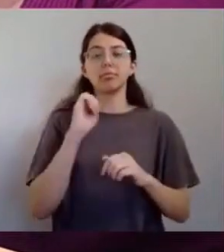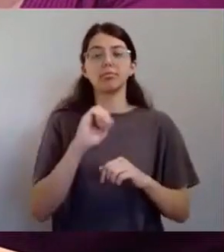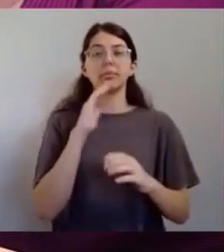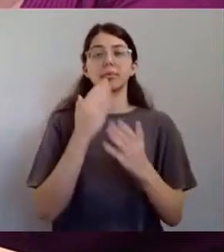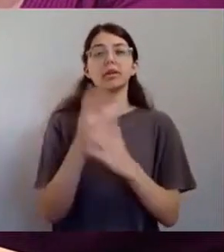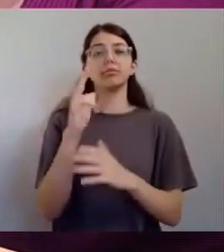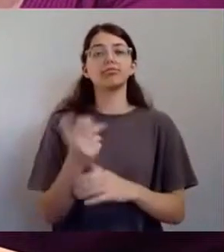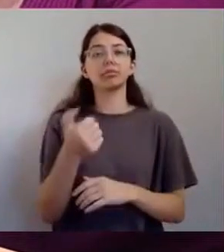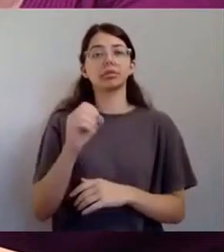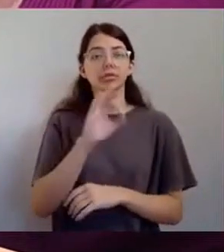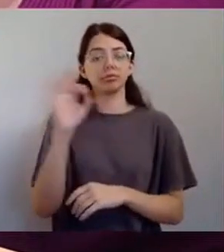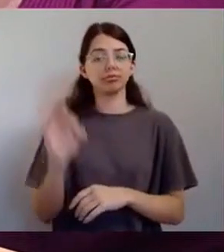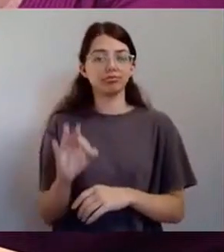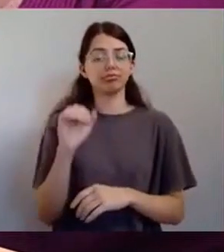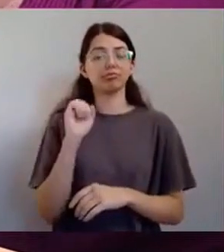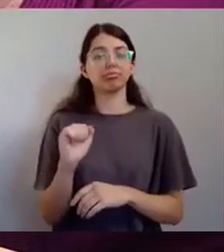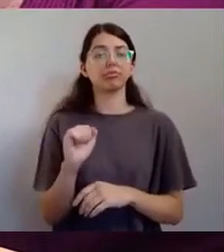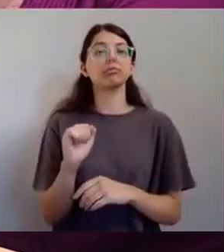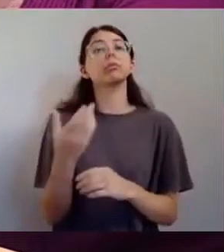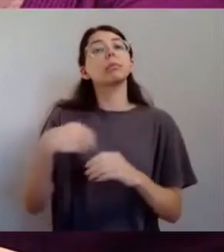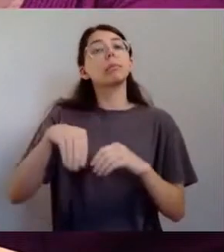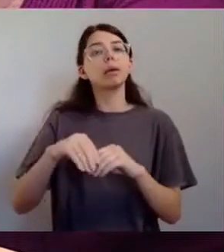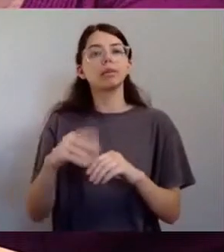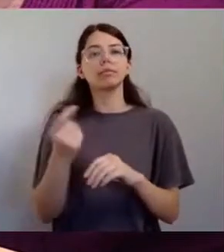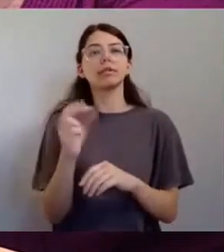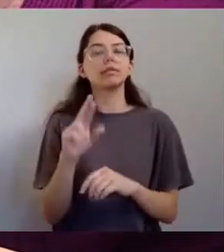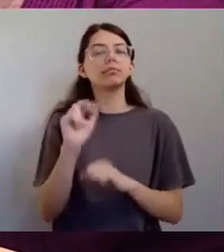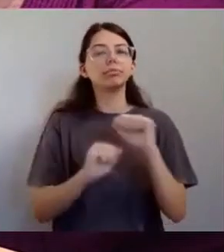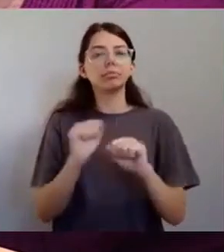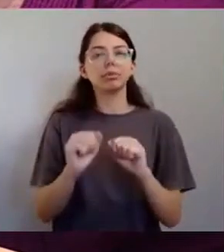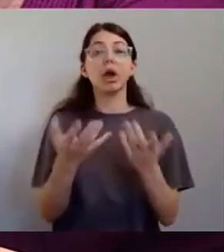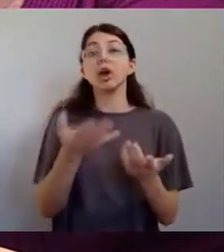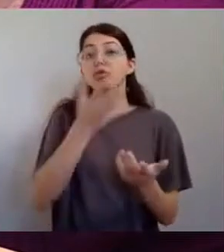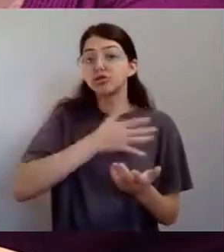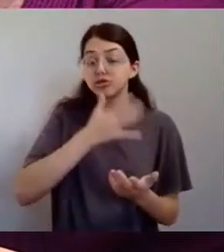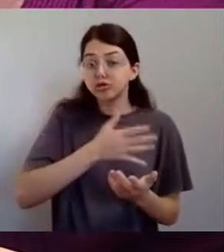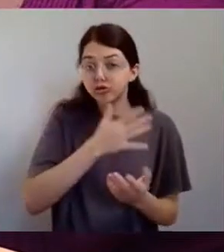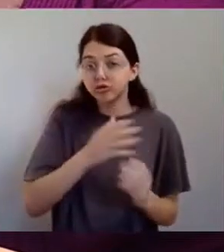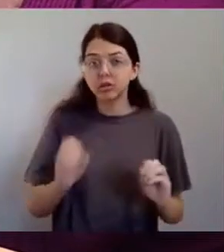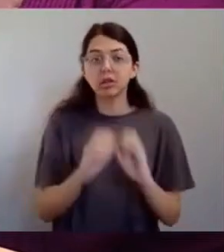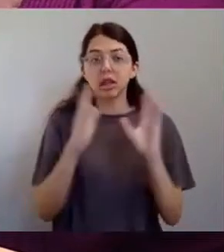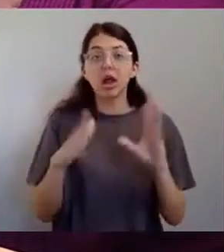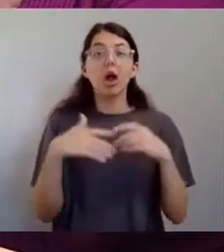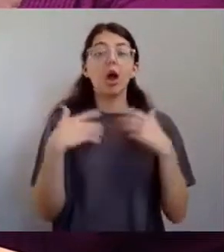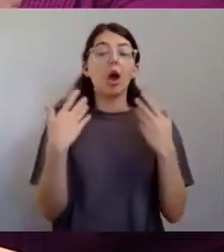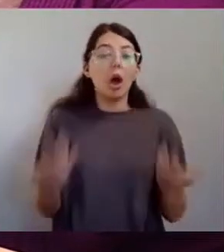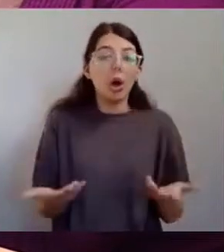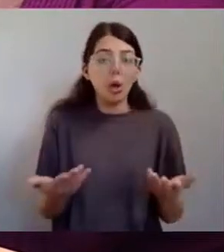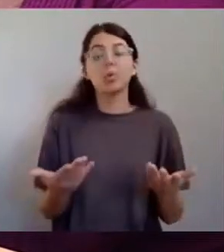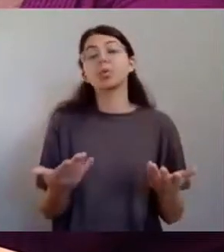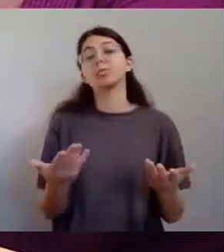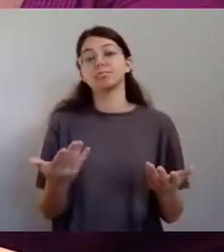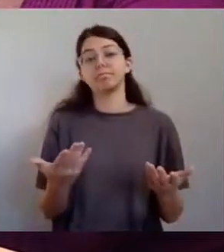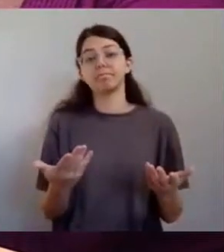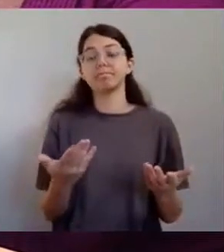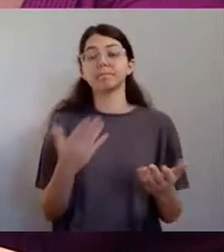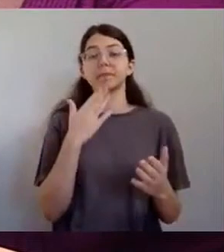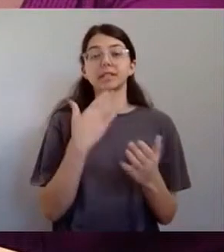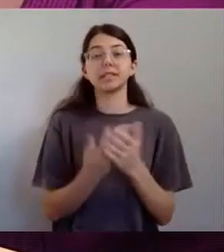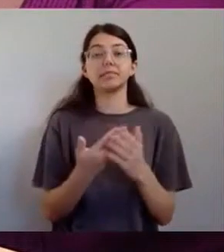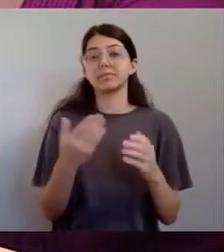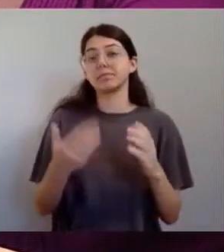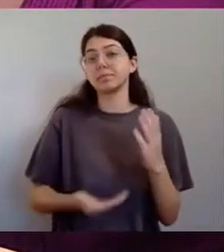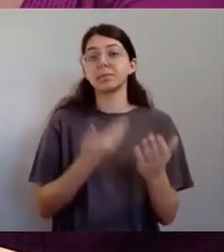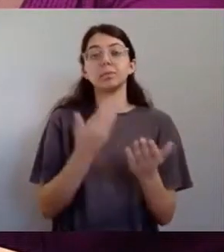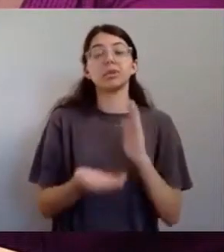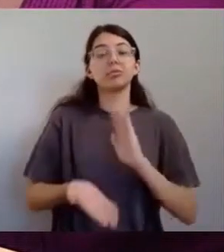50% da redução da compensação? Ou esclarecem isto, ou já devia ser suficientemente motivador da retirada da proposta mais uma